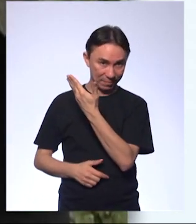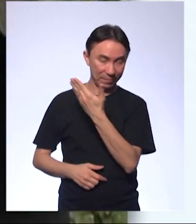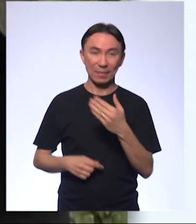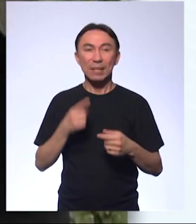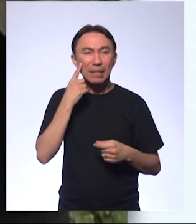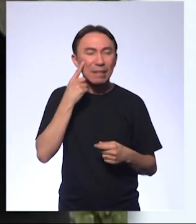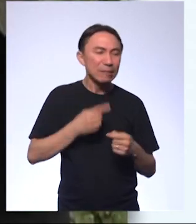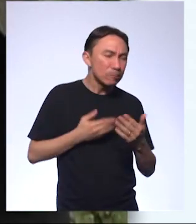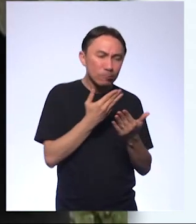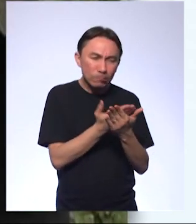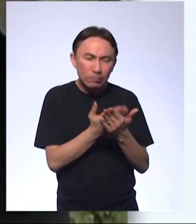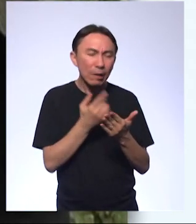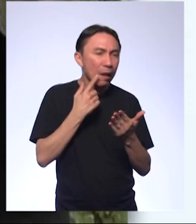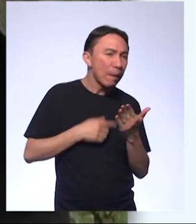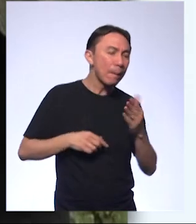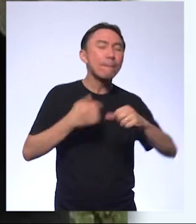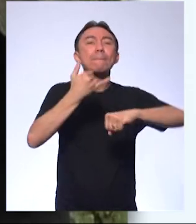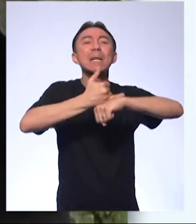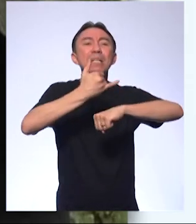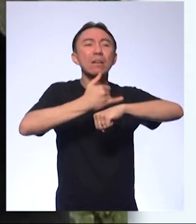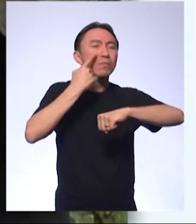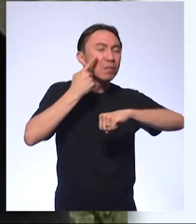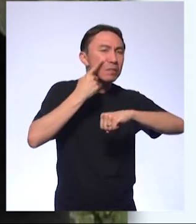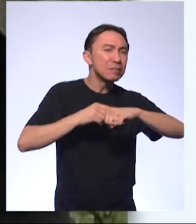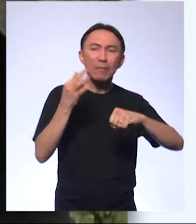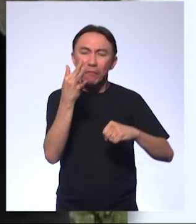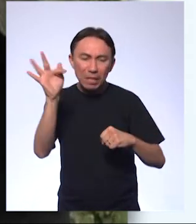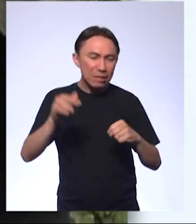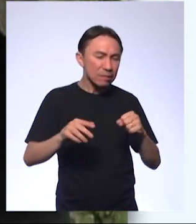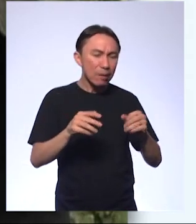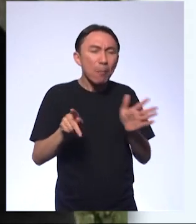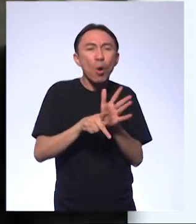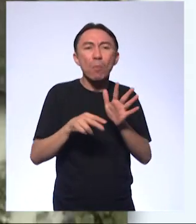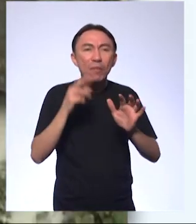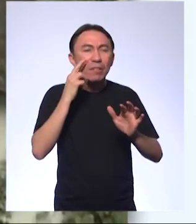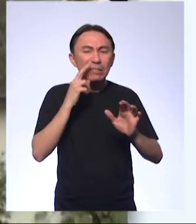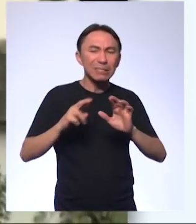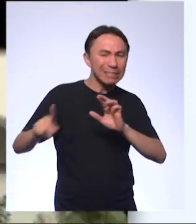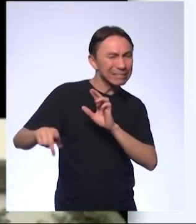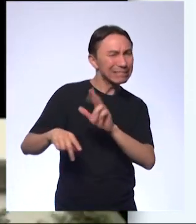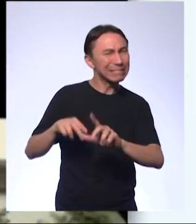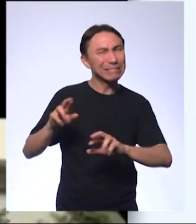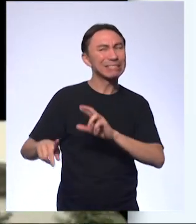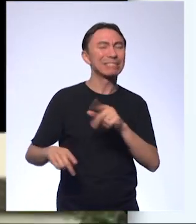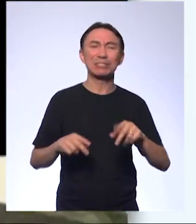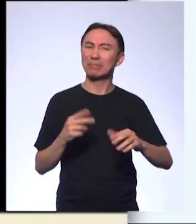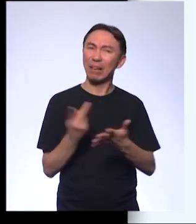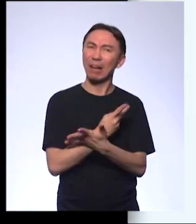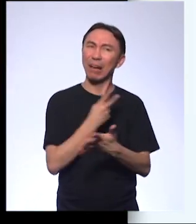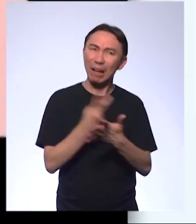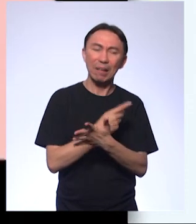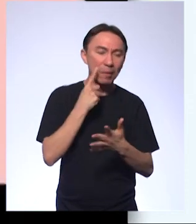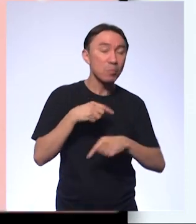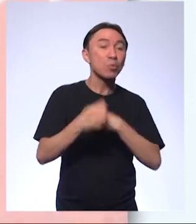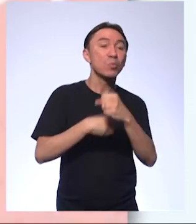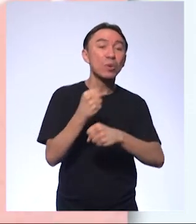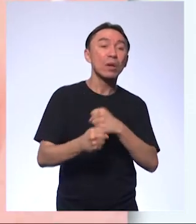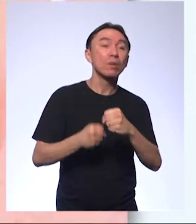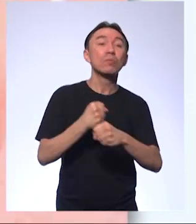O modelo atômico foi sendo aprimorado em intervalos de tempo cada vez menores. Não foi à toa que outro personagem dessa saga surgiu em 1909,